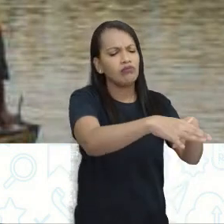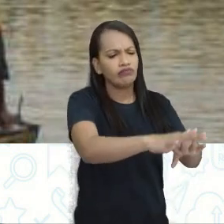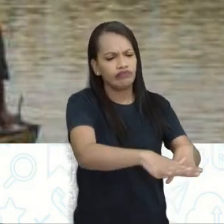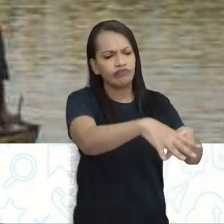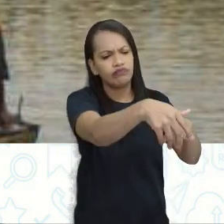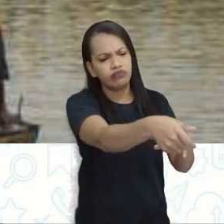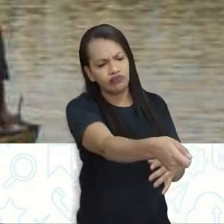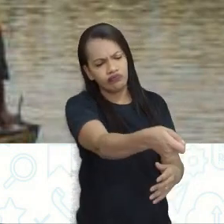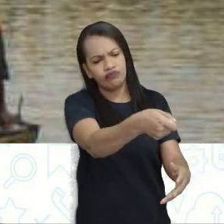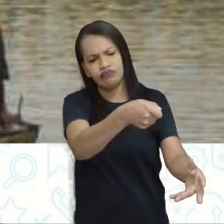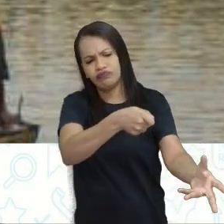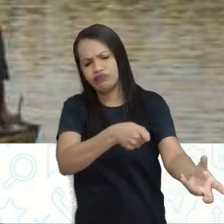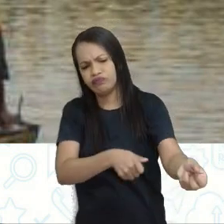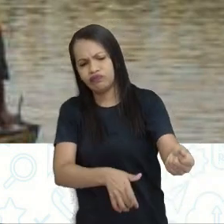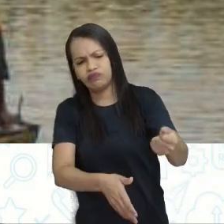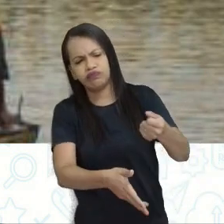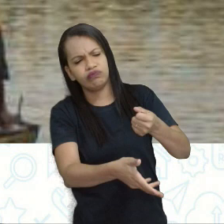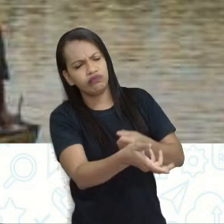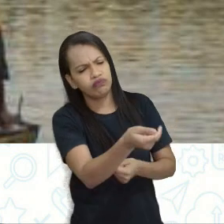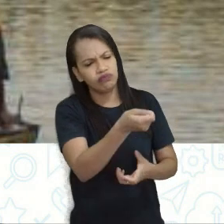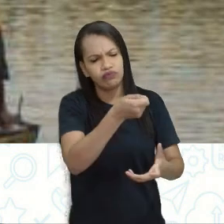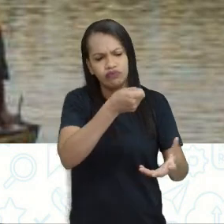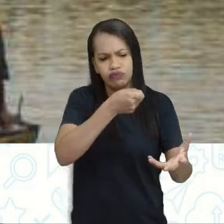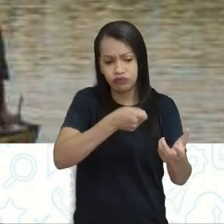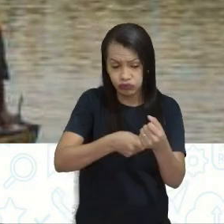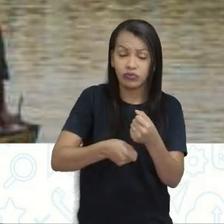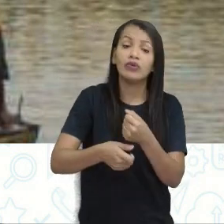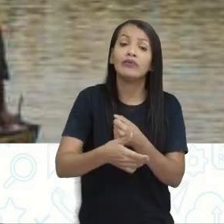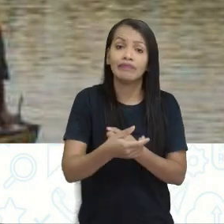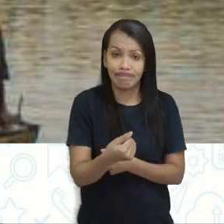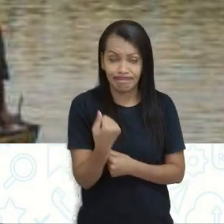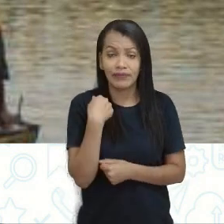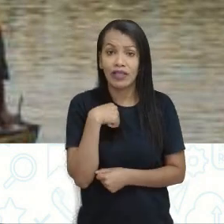pelas ruas do Recife, a gente encontra muito, né,